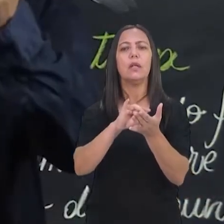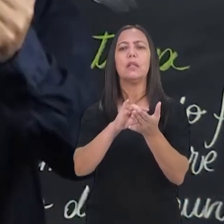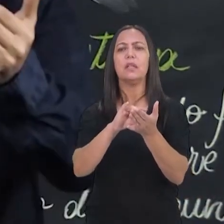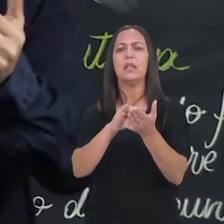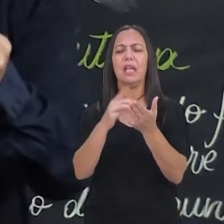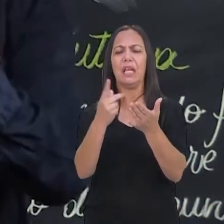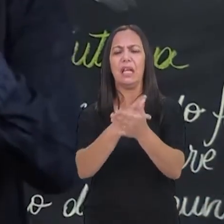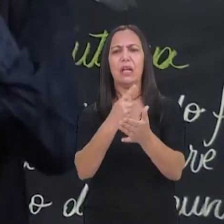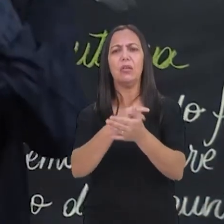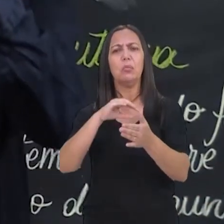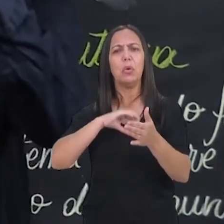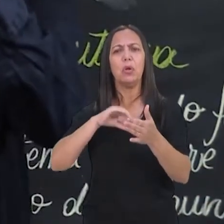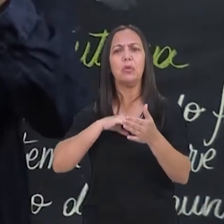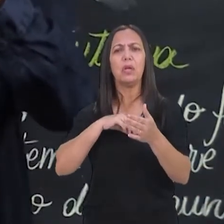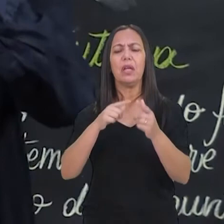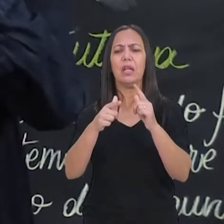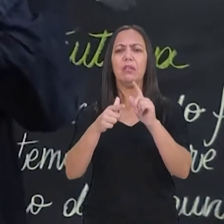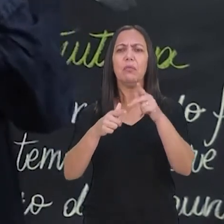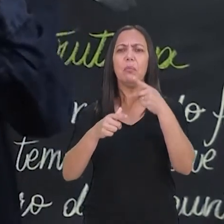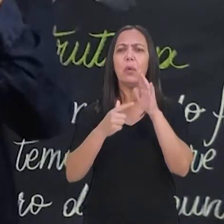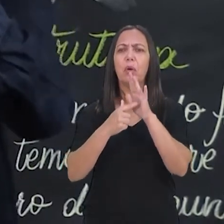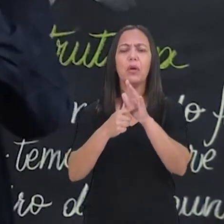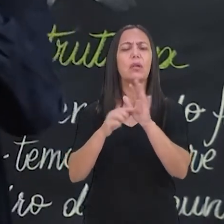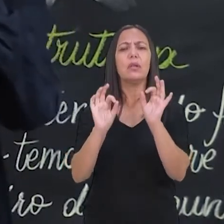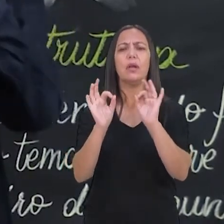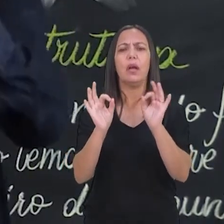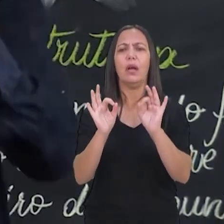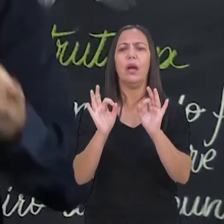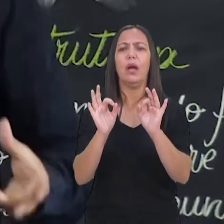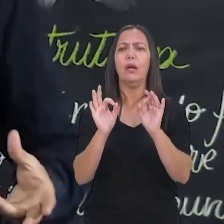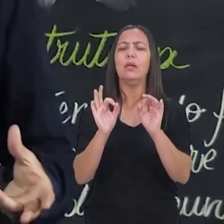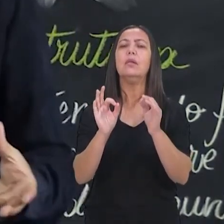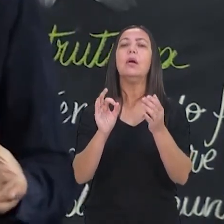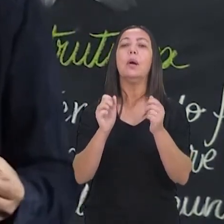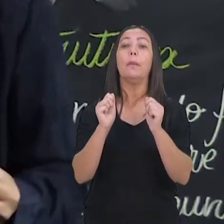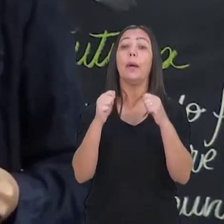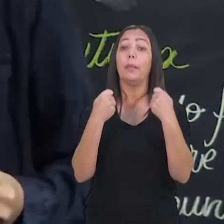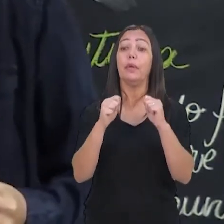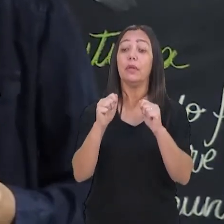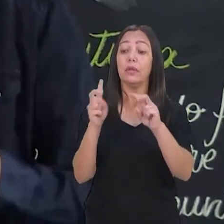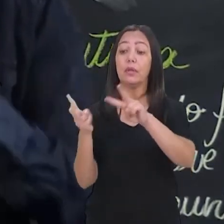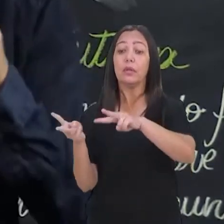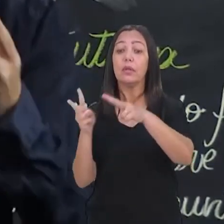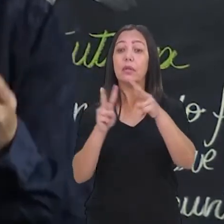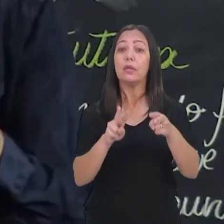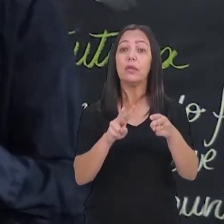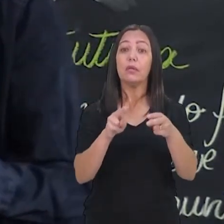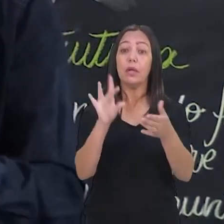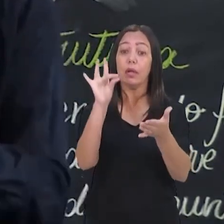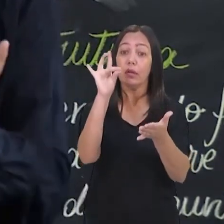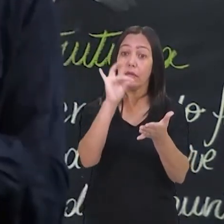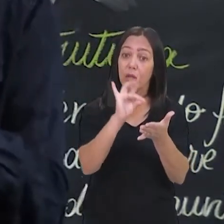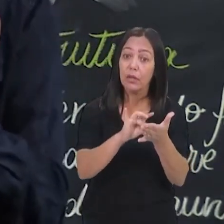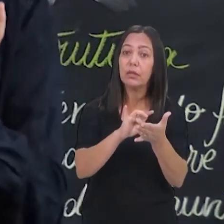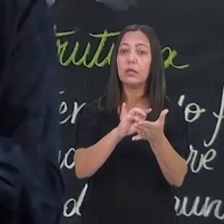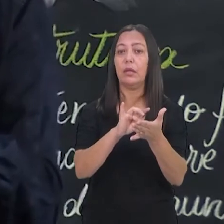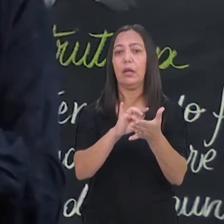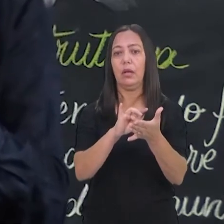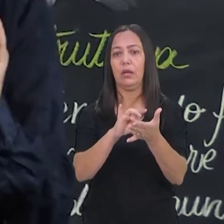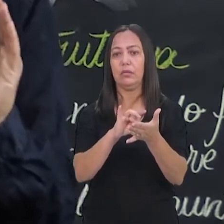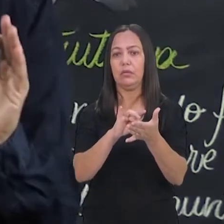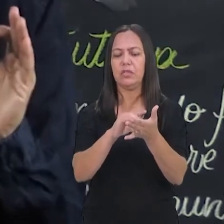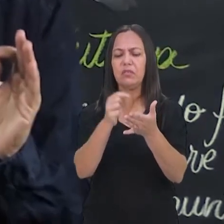português, você não precisa repetir um erro, uma fragilidade que o entrevistado cometeu, um deslize, uma gíria, uma risadinha, você não precisa